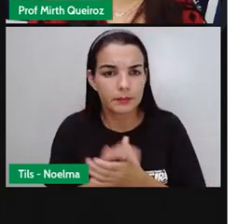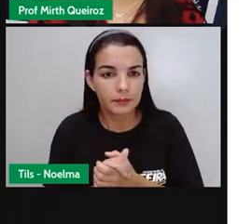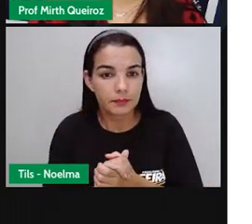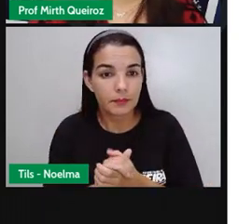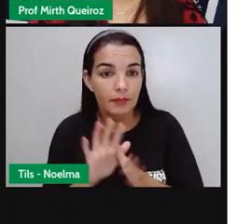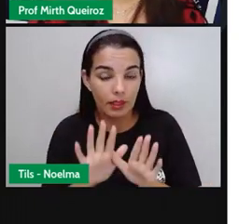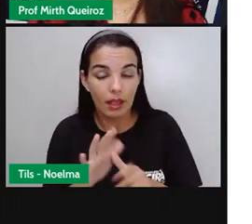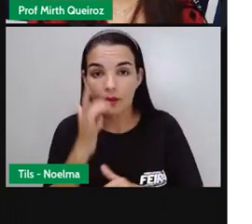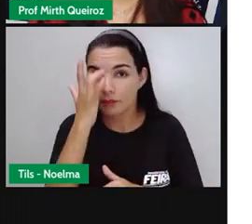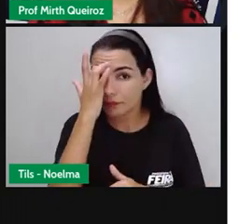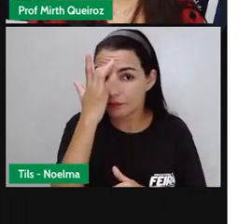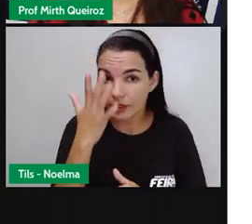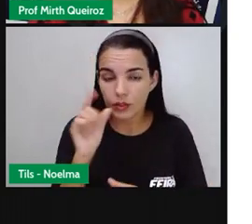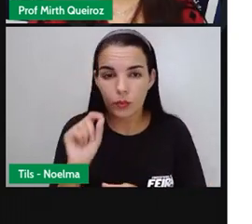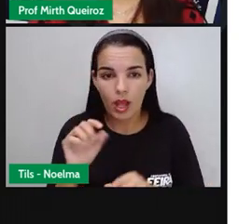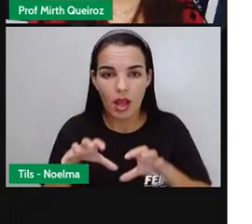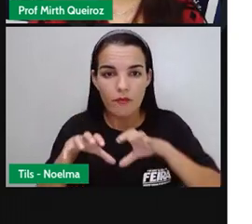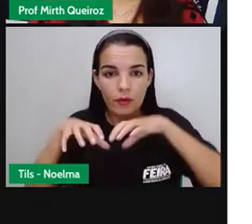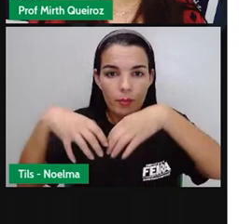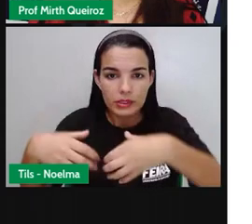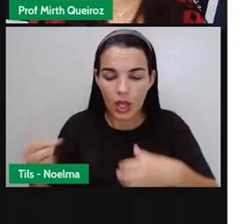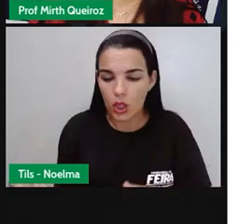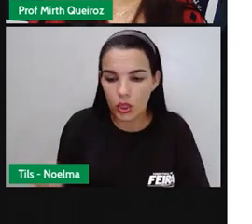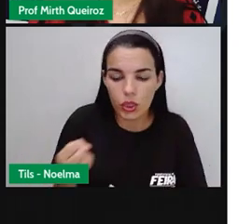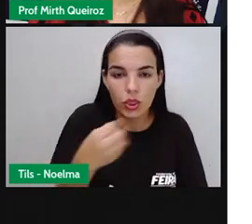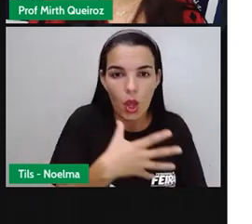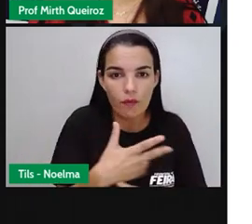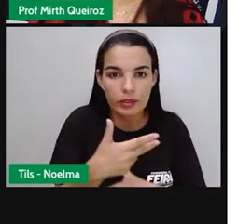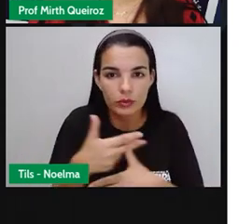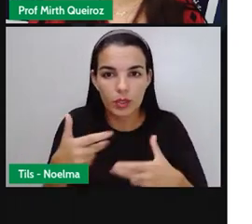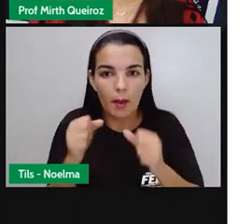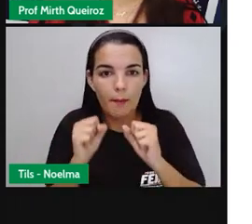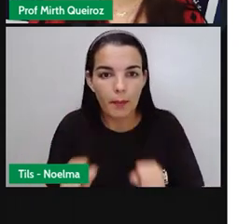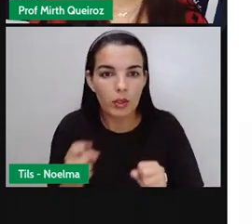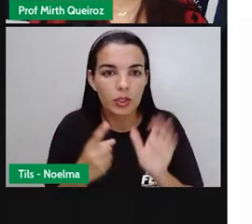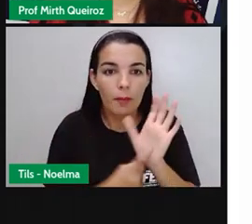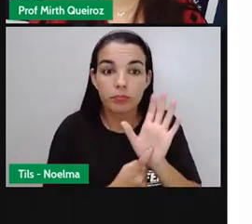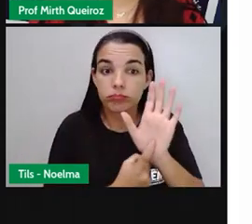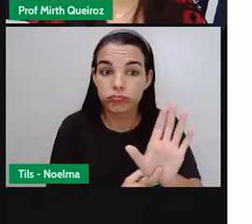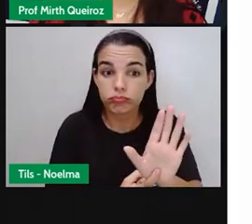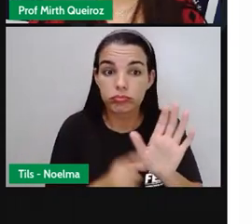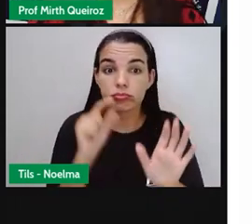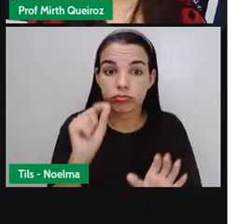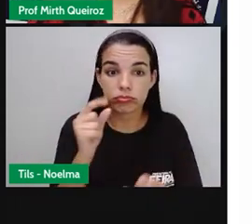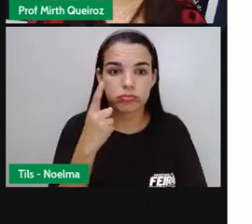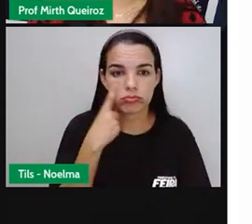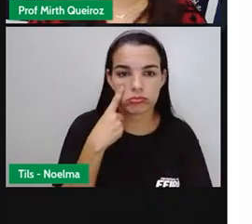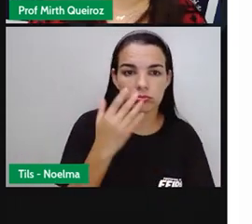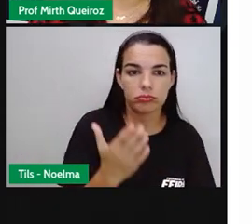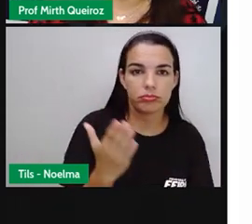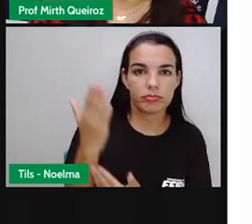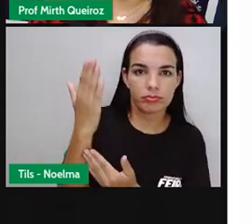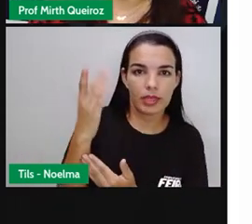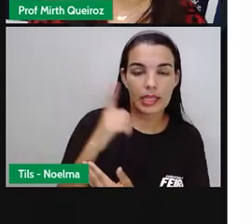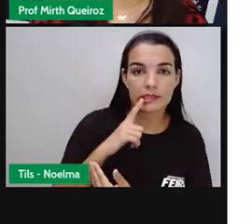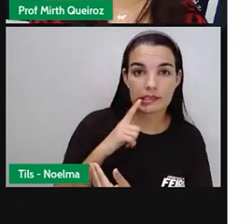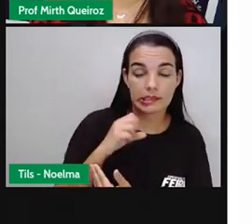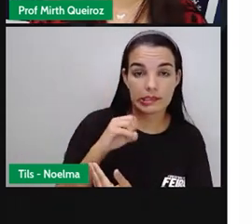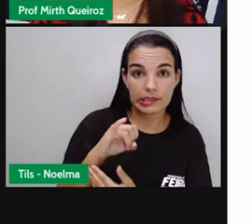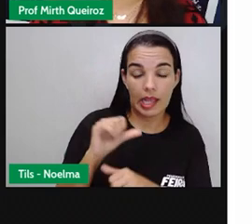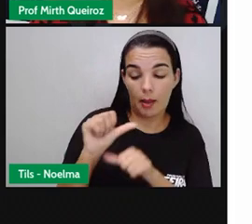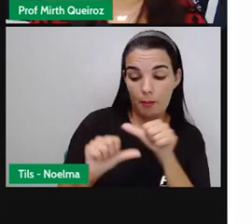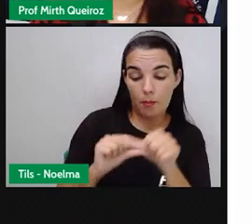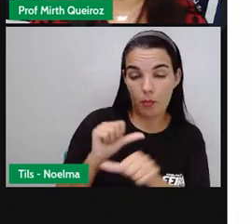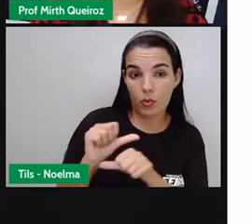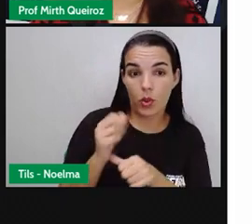É fácil. A formação de uma nova substância pode ser identificada pelos seguintes fenômenos. A alteração da cor, né?